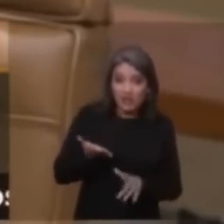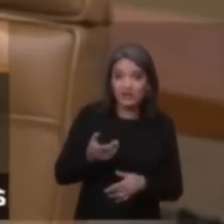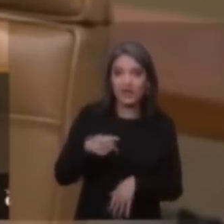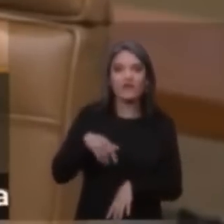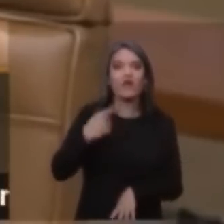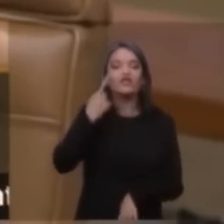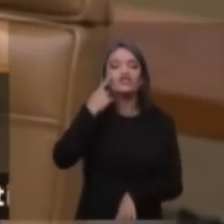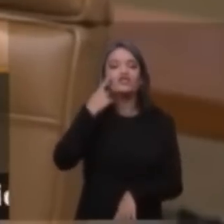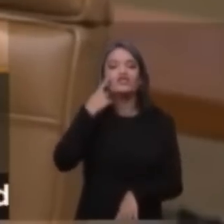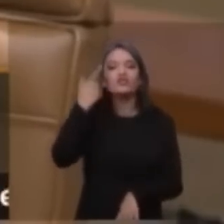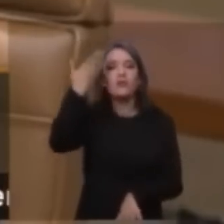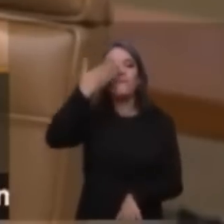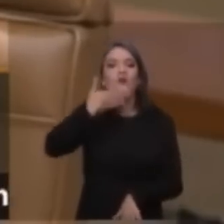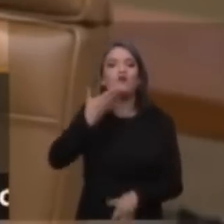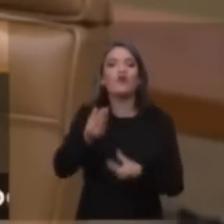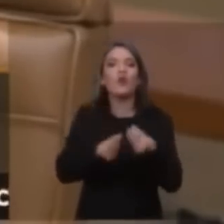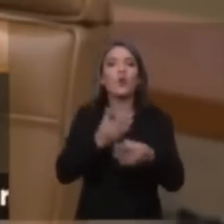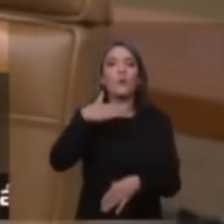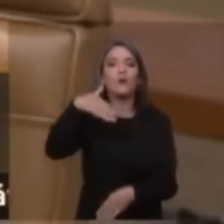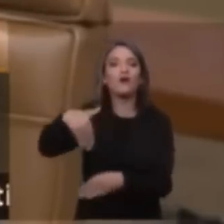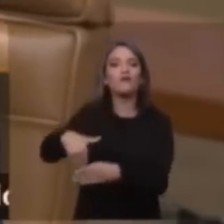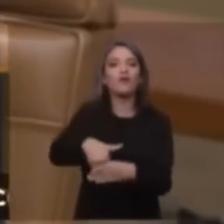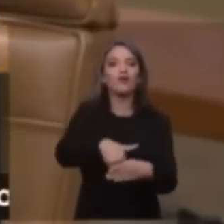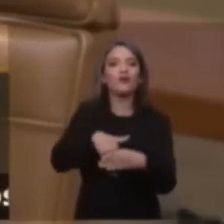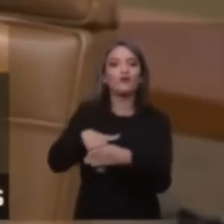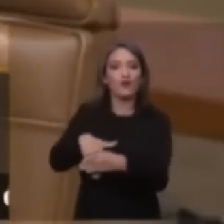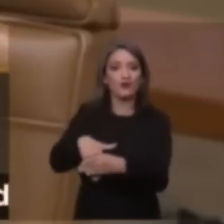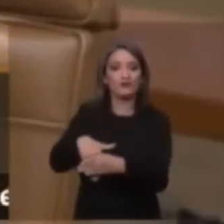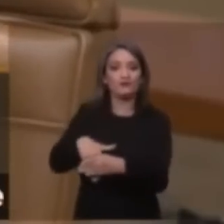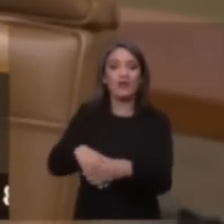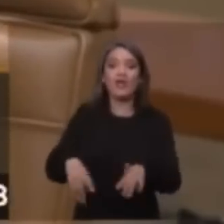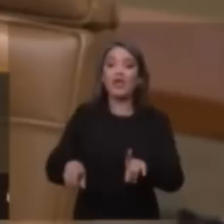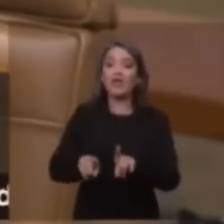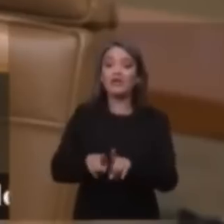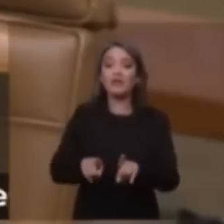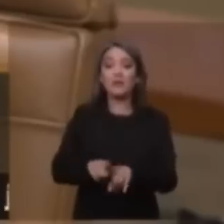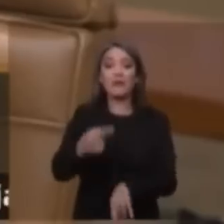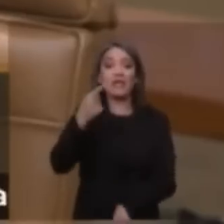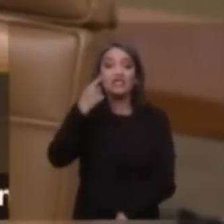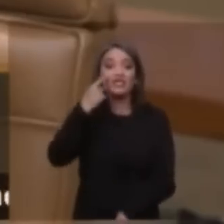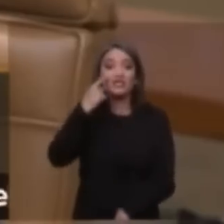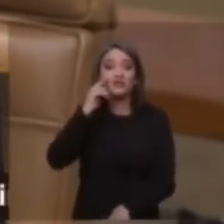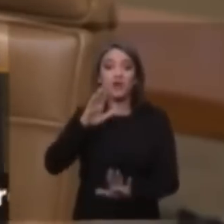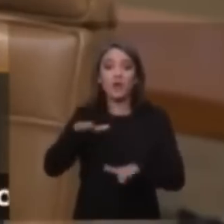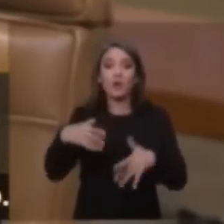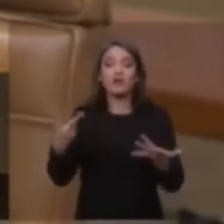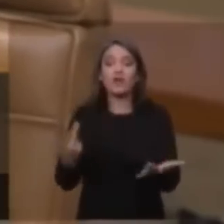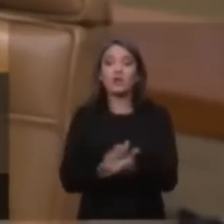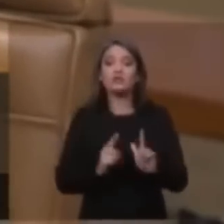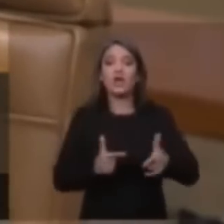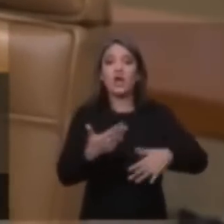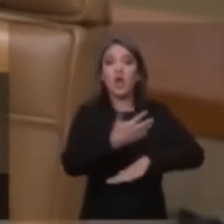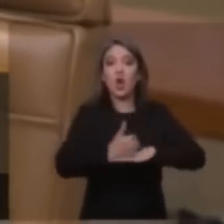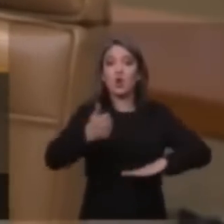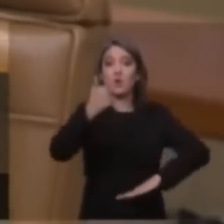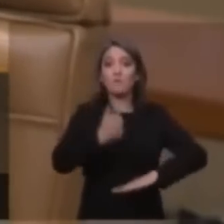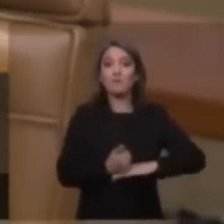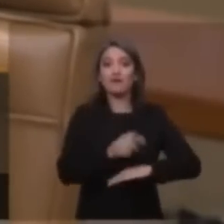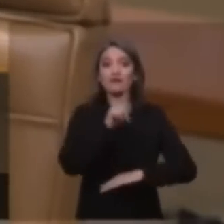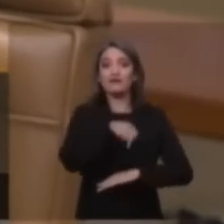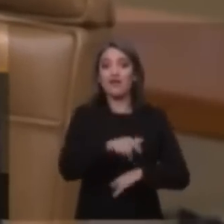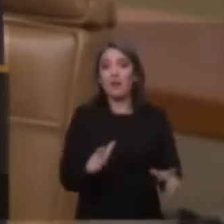urnas e isso fica demonstrado nos atos golpistas em que uma minoria